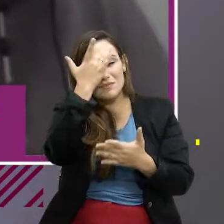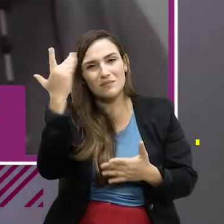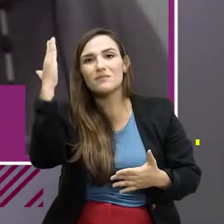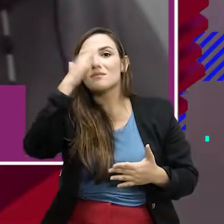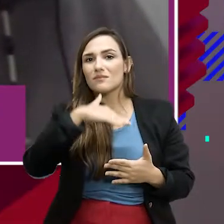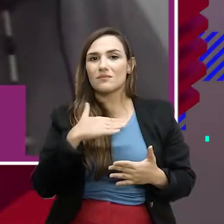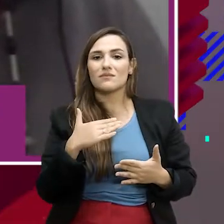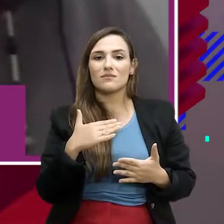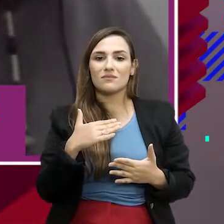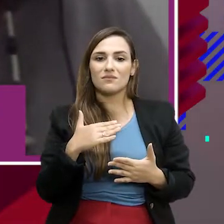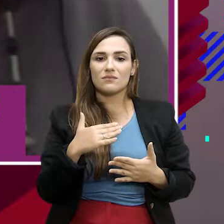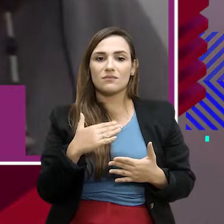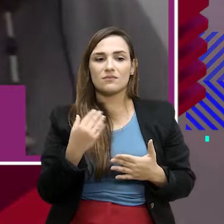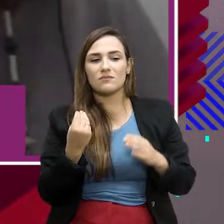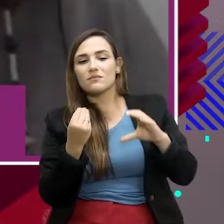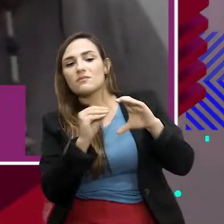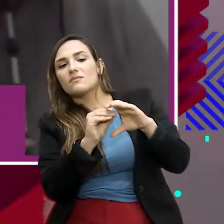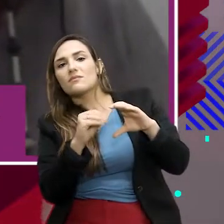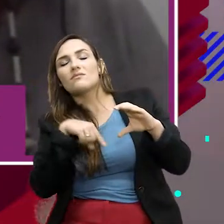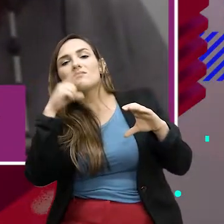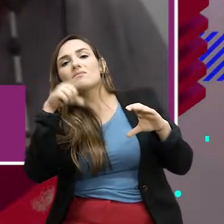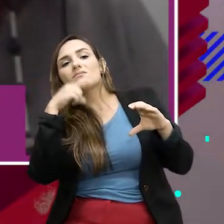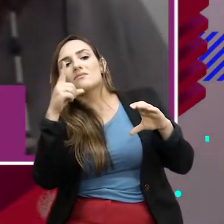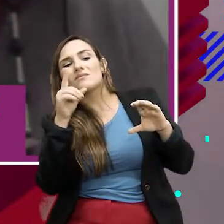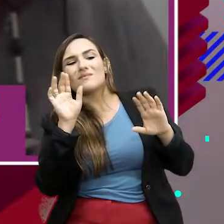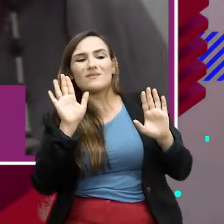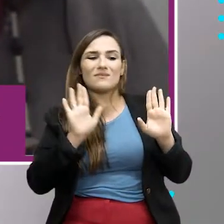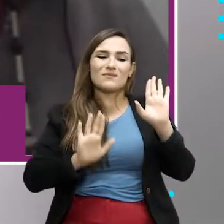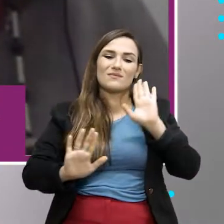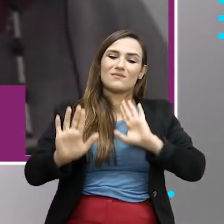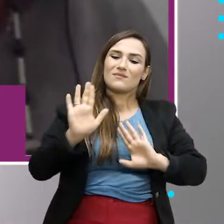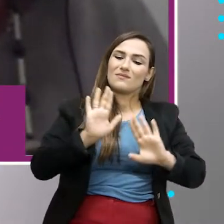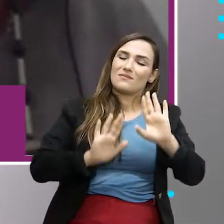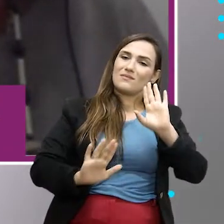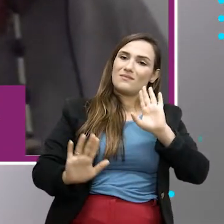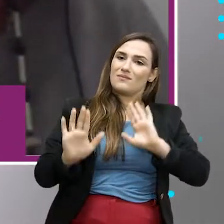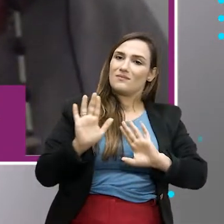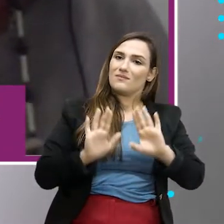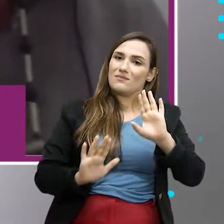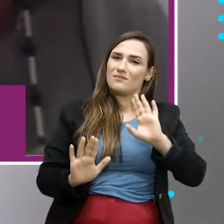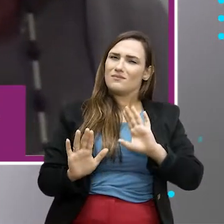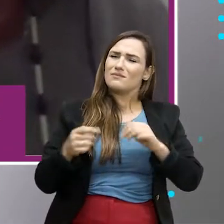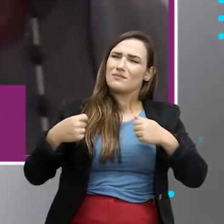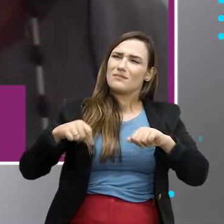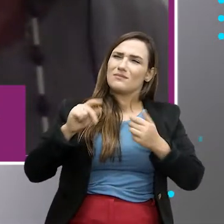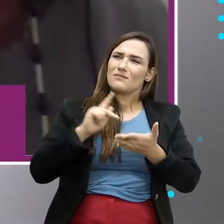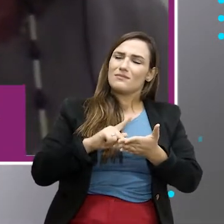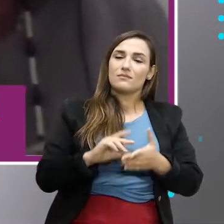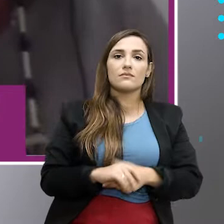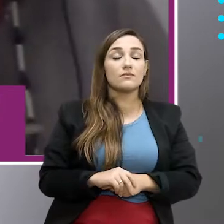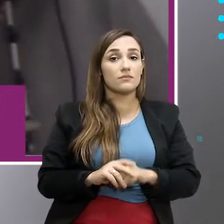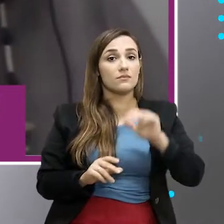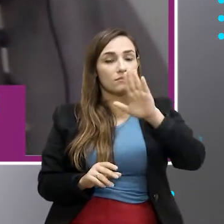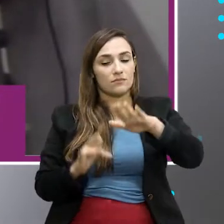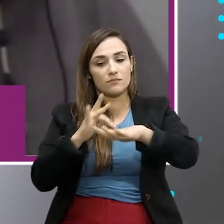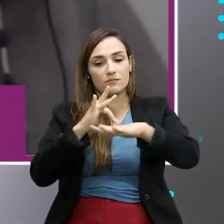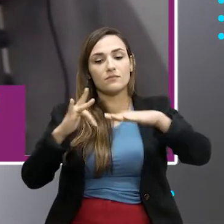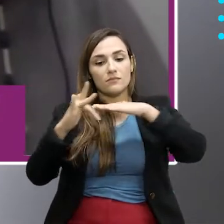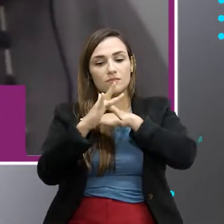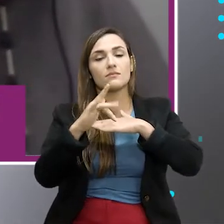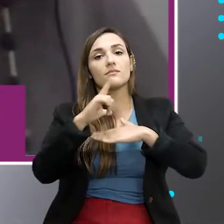vacinal. Só que algumas pessoas maldosamente introduziram a dúvida, a hesitação.